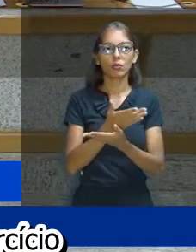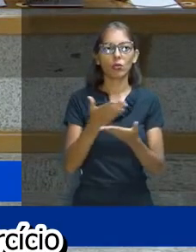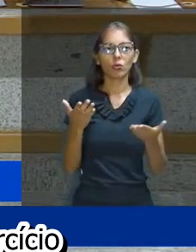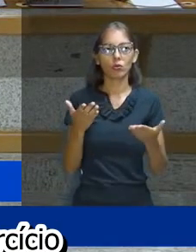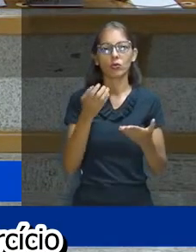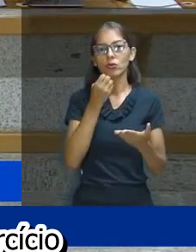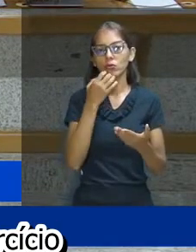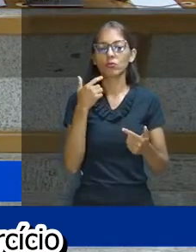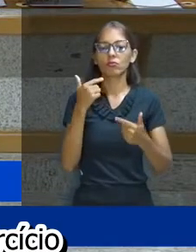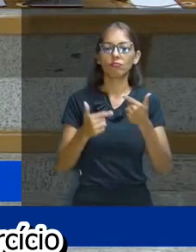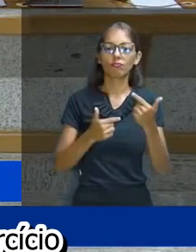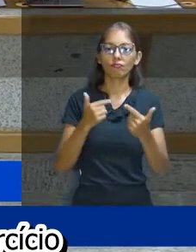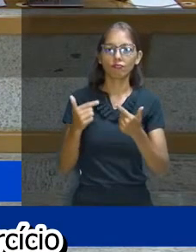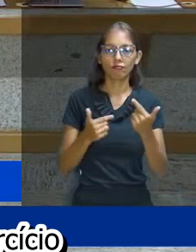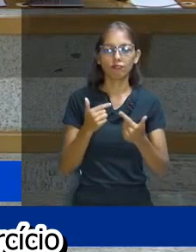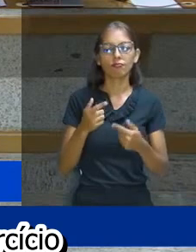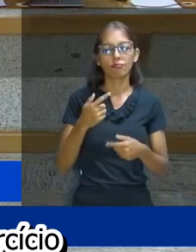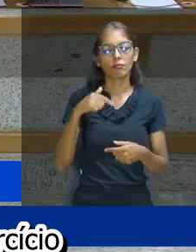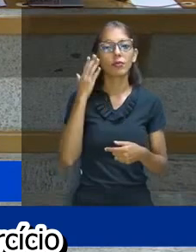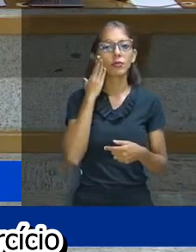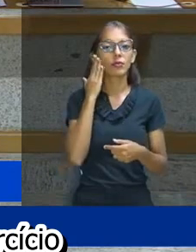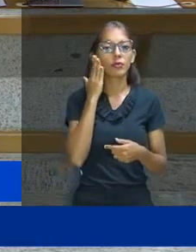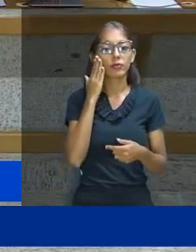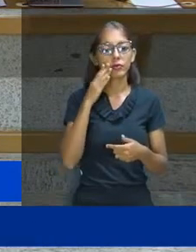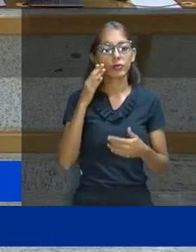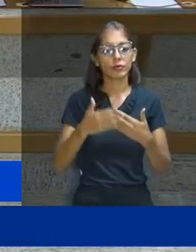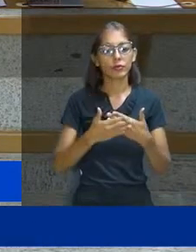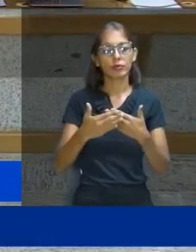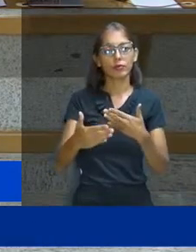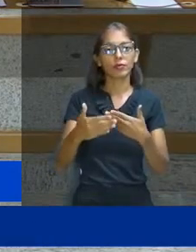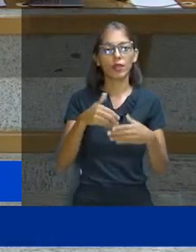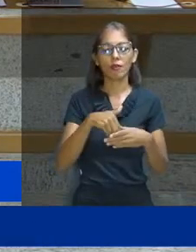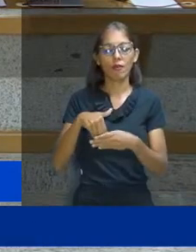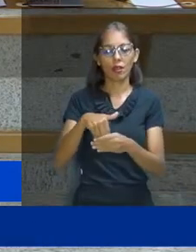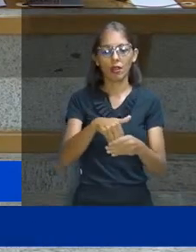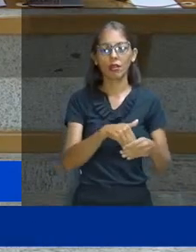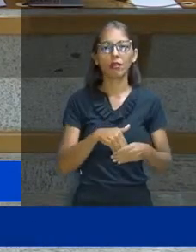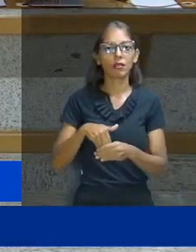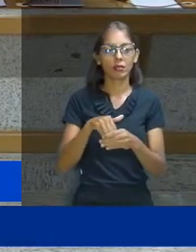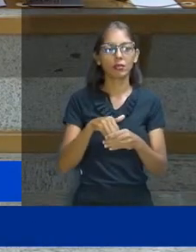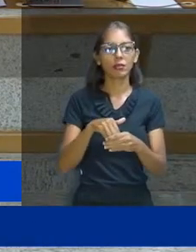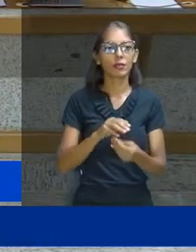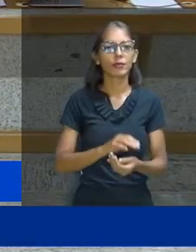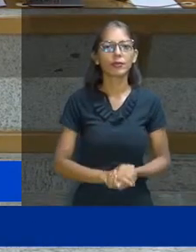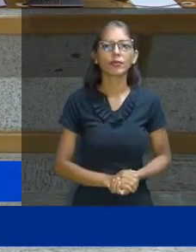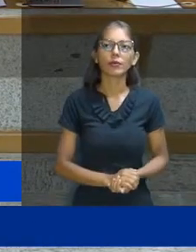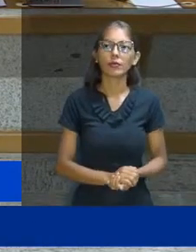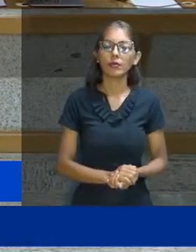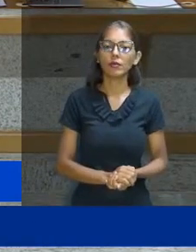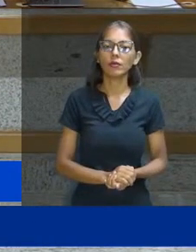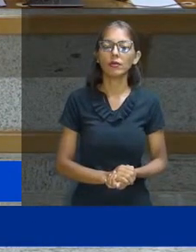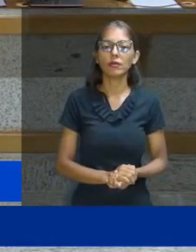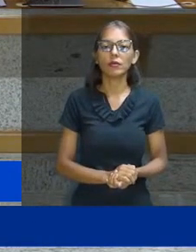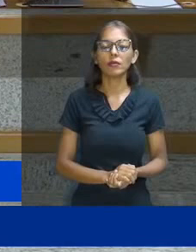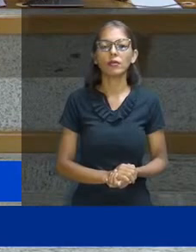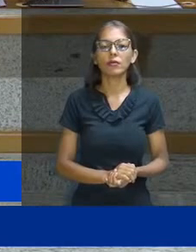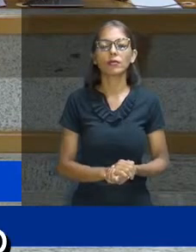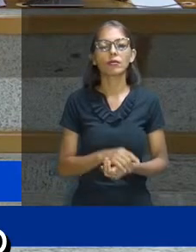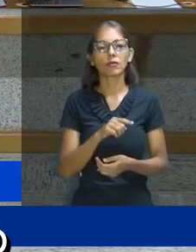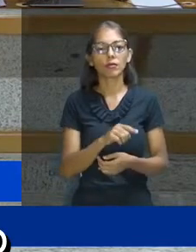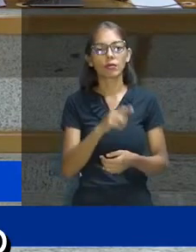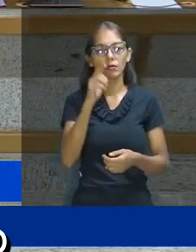que é um ano eleitoral de eleições, um ano em que há o exercício da cidadania E eu tenho certeza que,